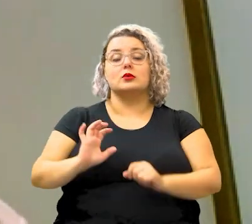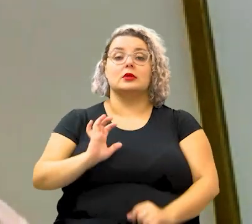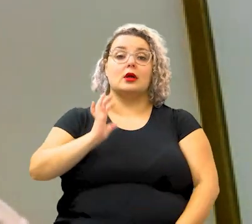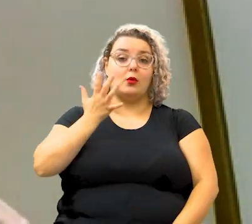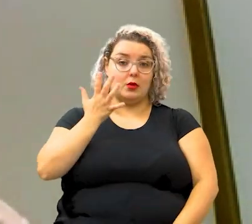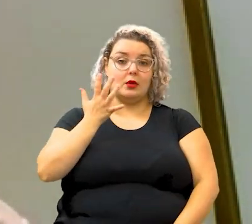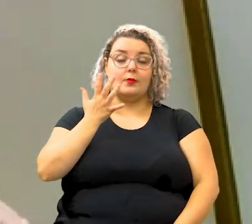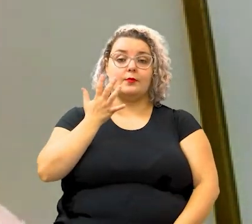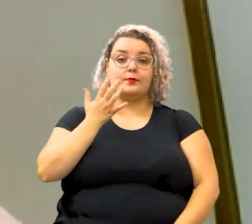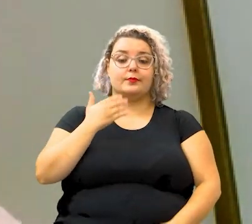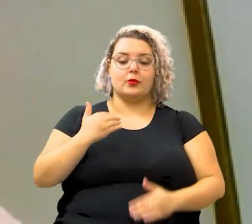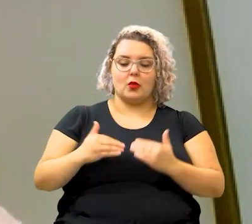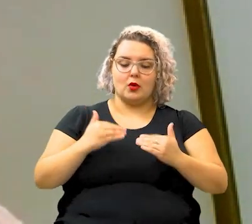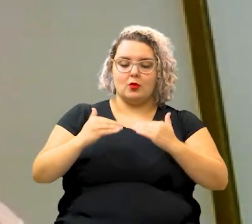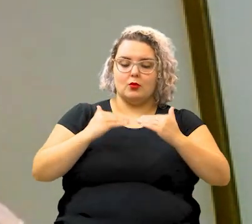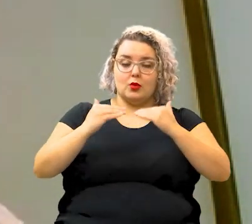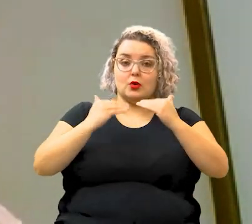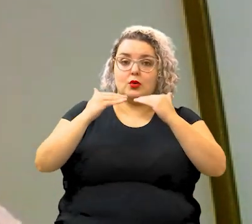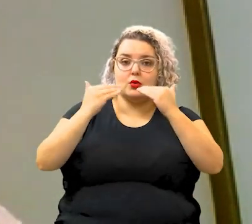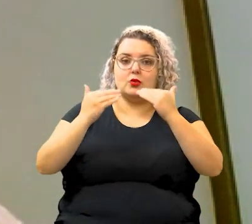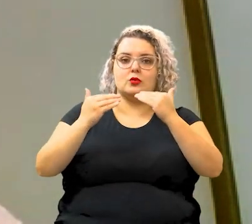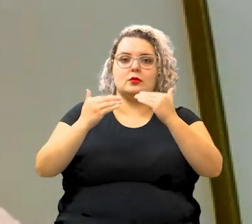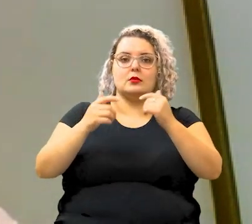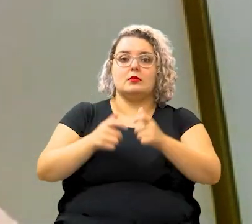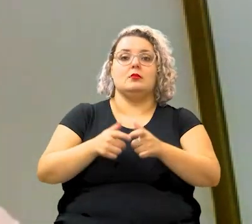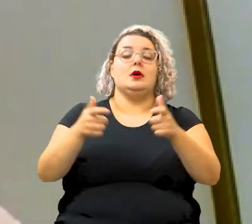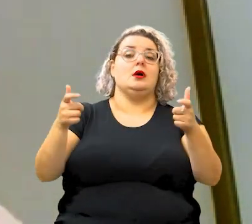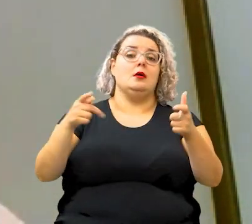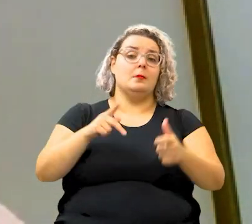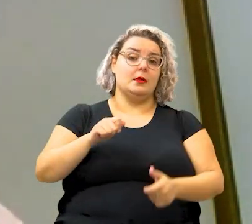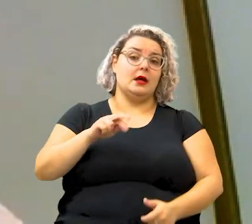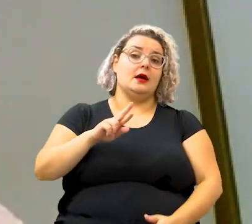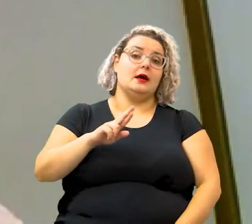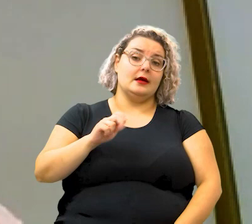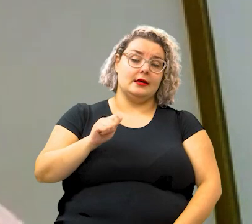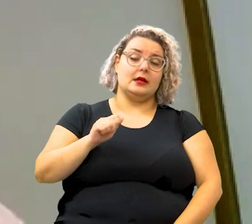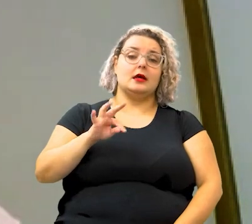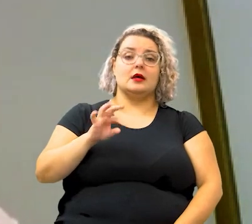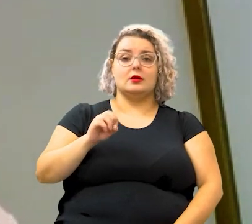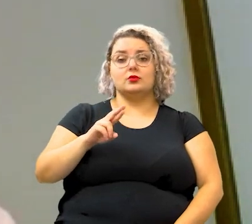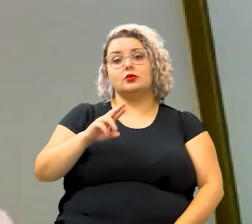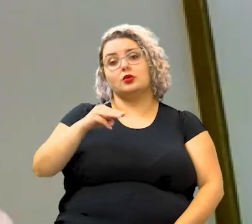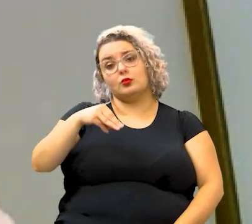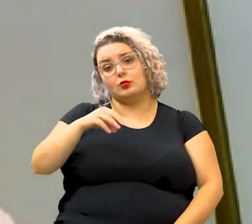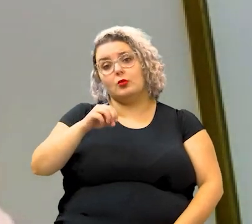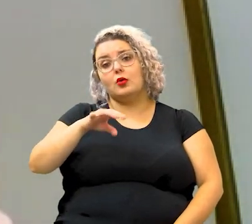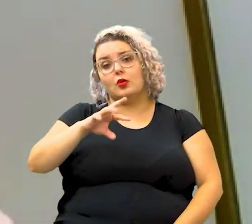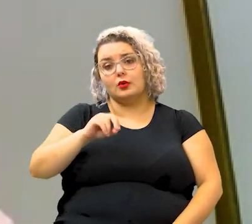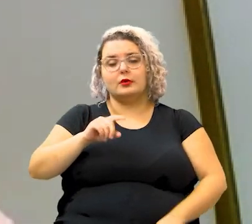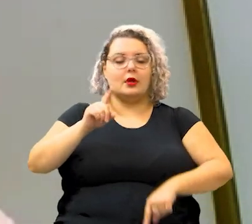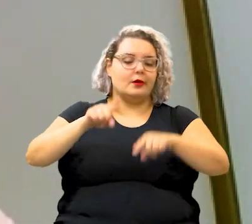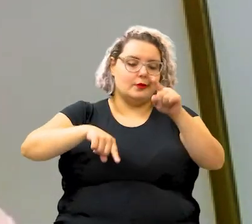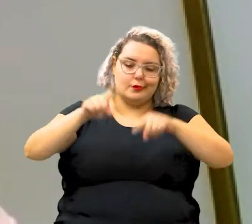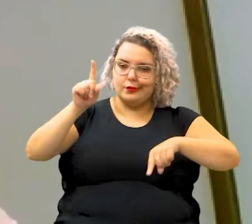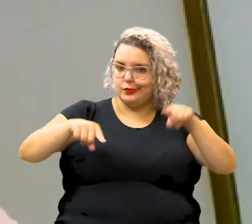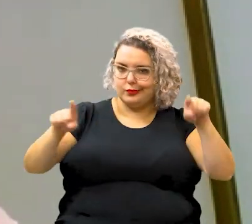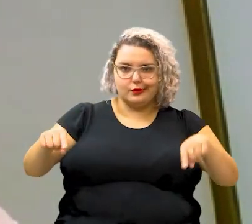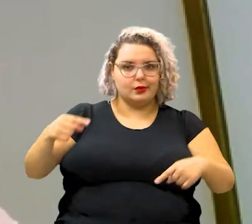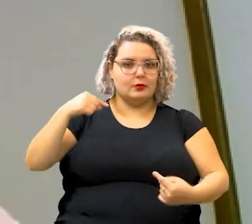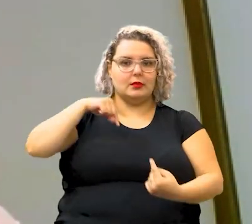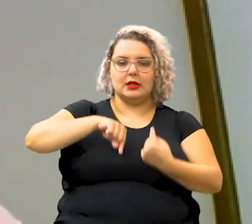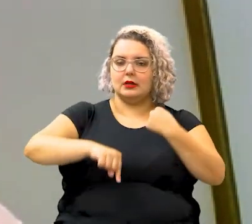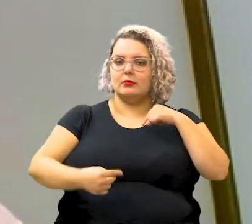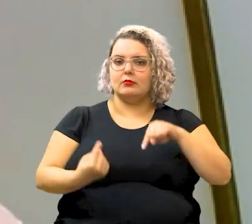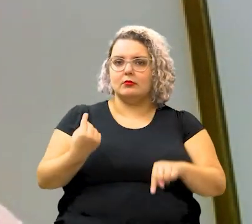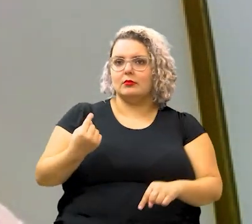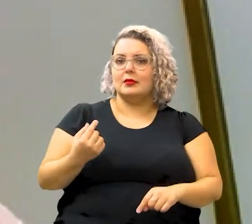que ele aparece, ele começa a produzir excesso de paratormônio e aí começam as disfunções metabólicas, né?